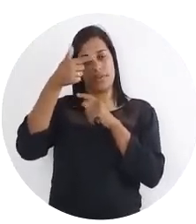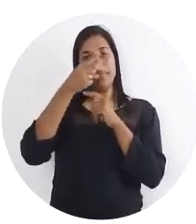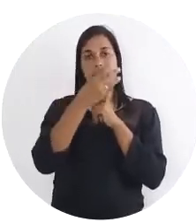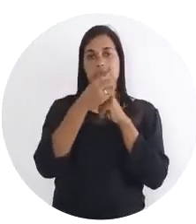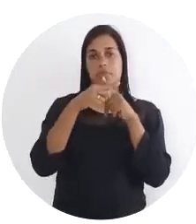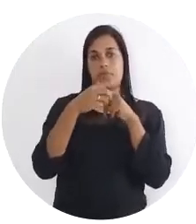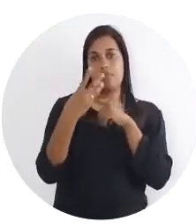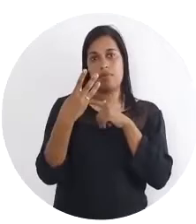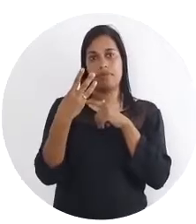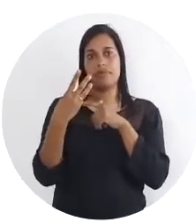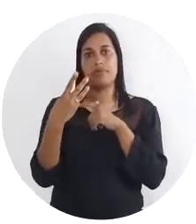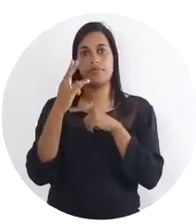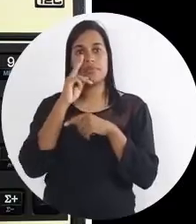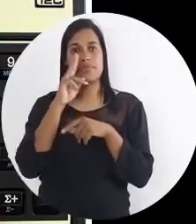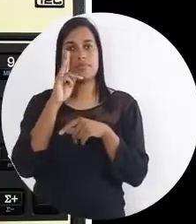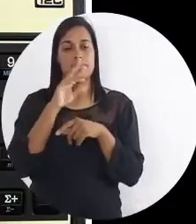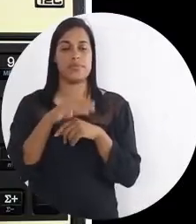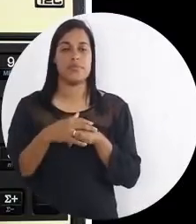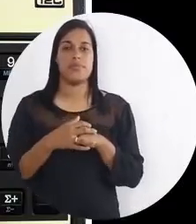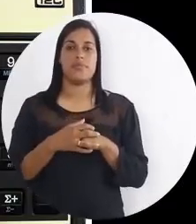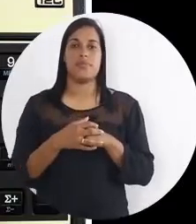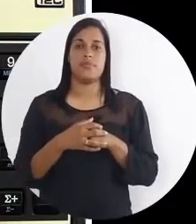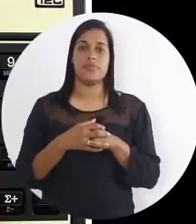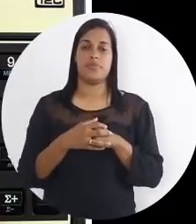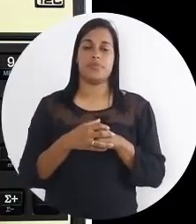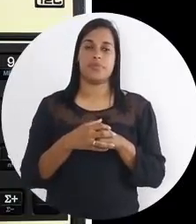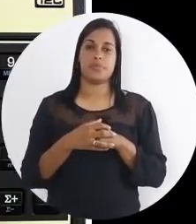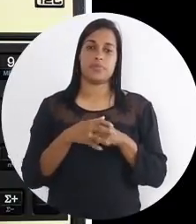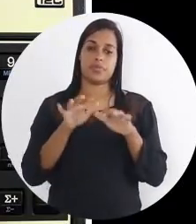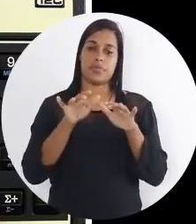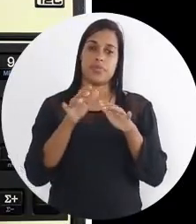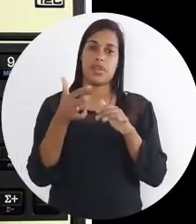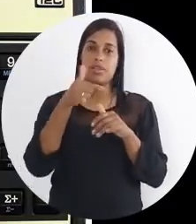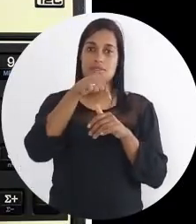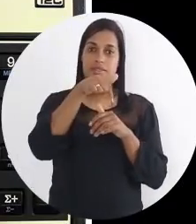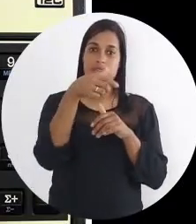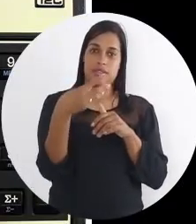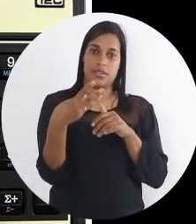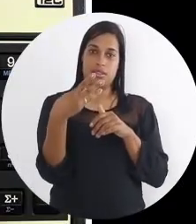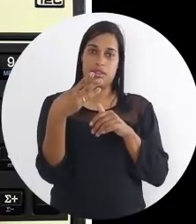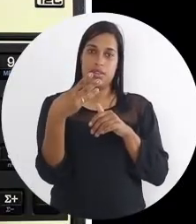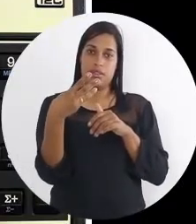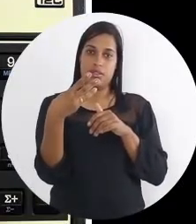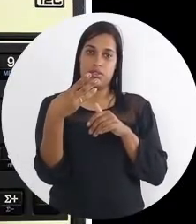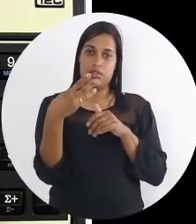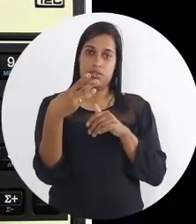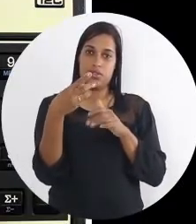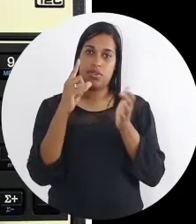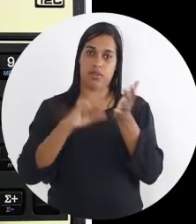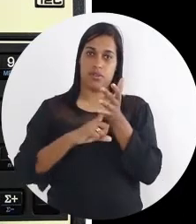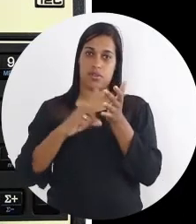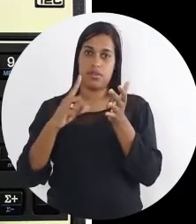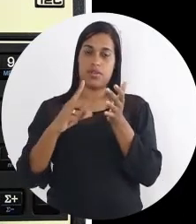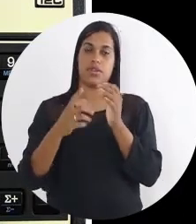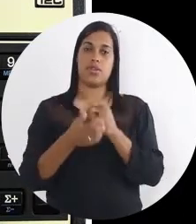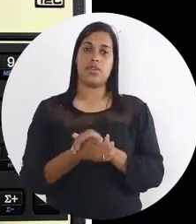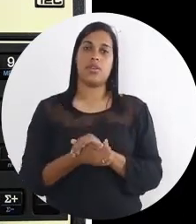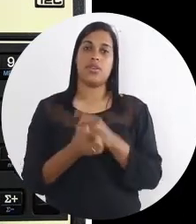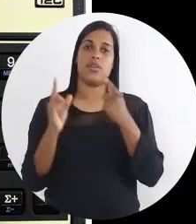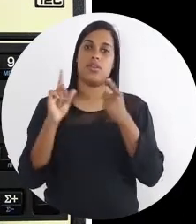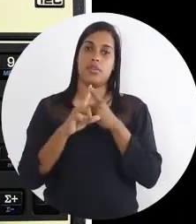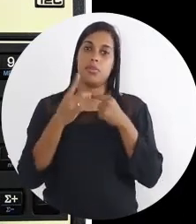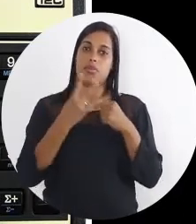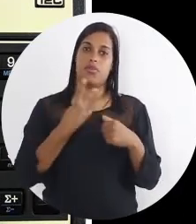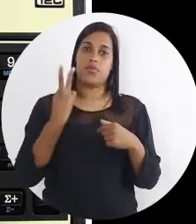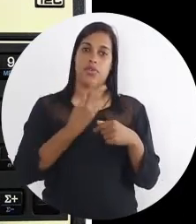vezes 3. Vejamos então. Digite 73, pressione Enter e, na sequência,